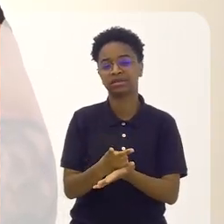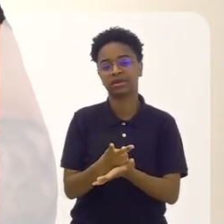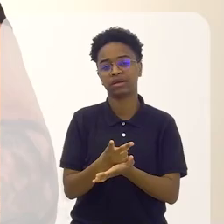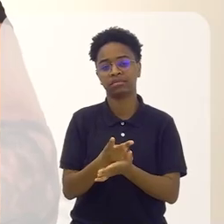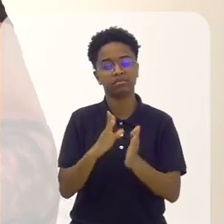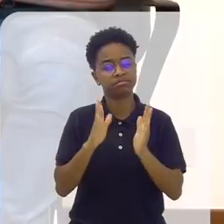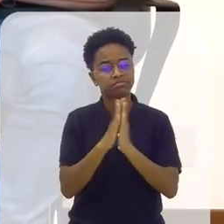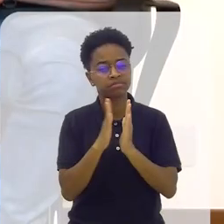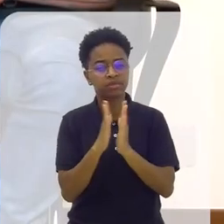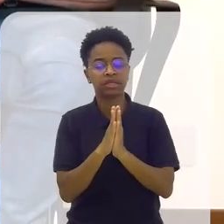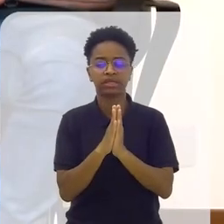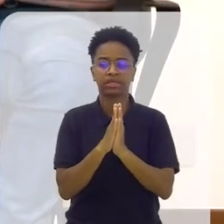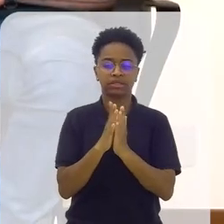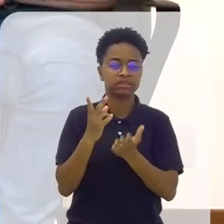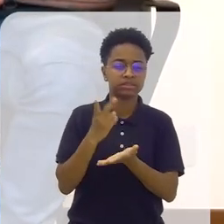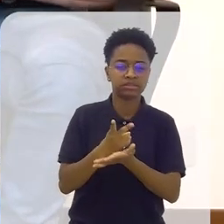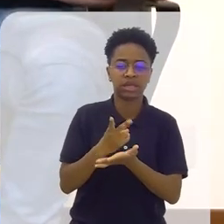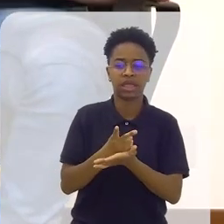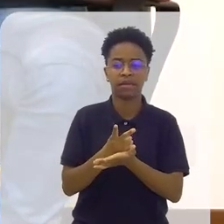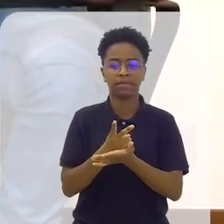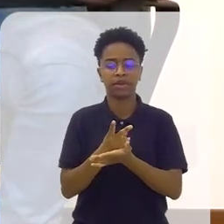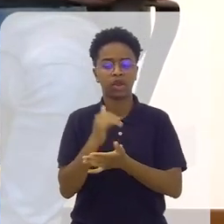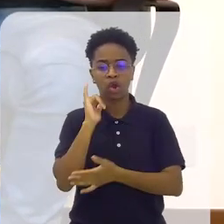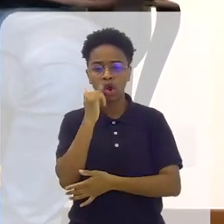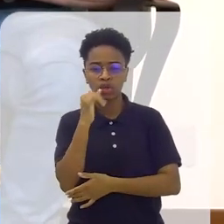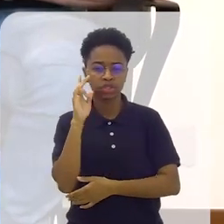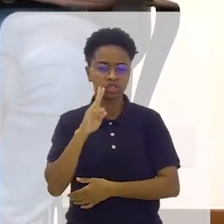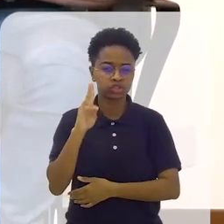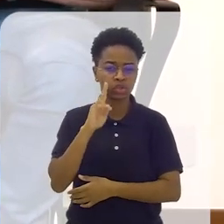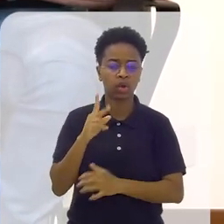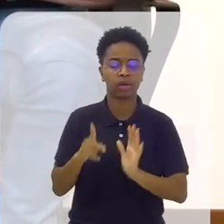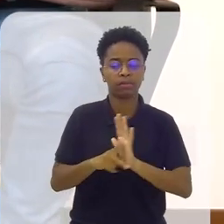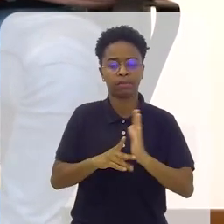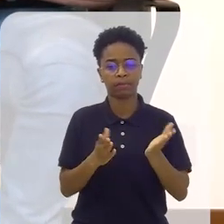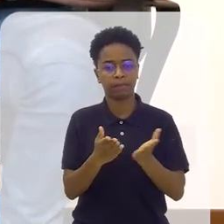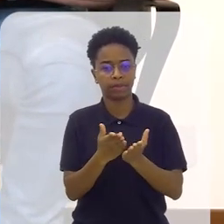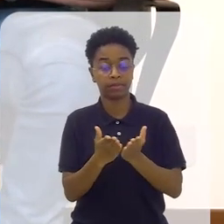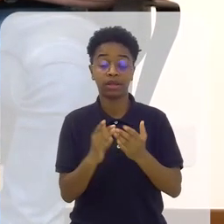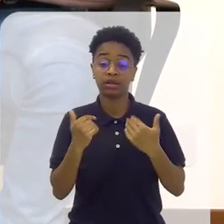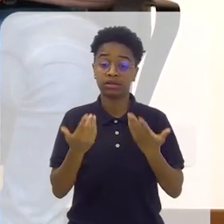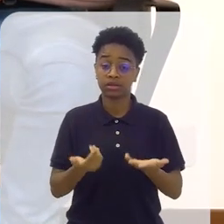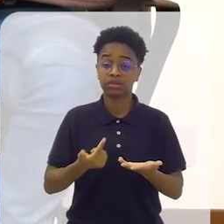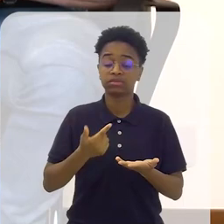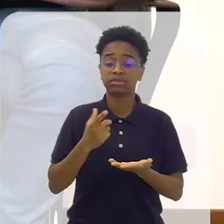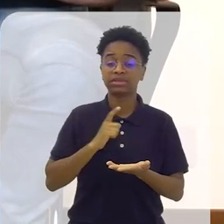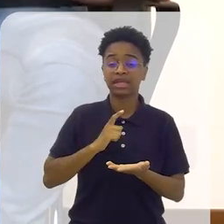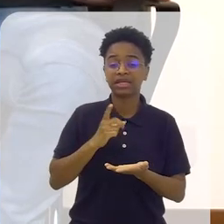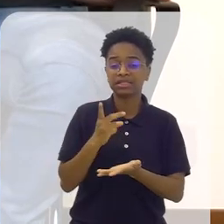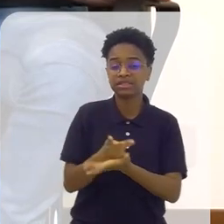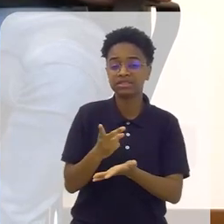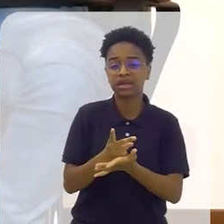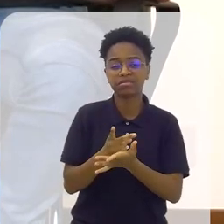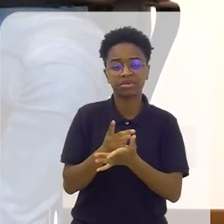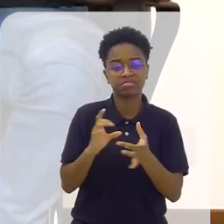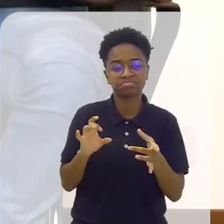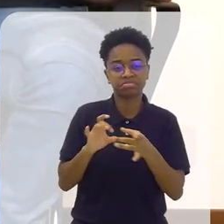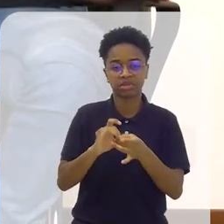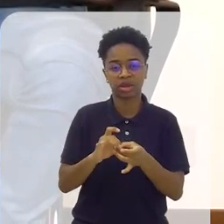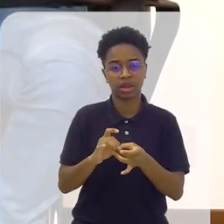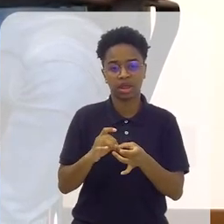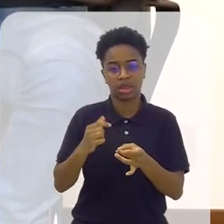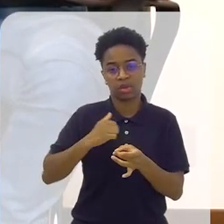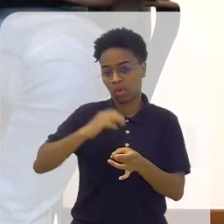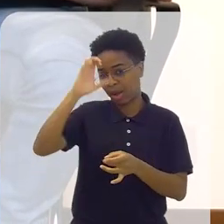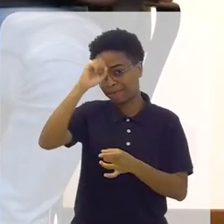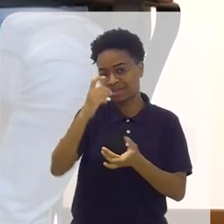sempre rezava e contava as histórias, né, da Bíblia pra gente. Então, eu sempre tive essa coisa muito